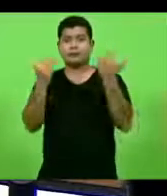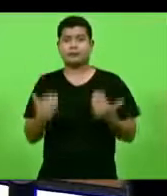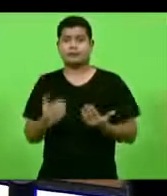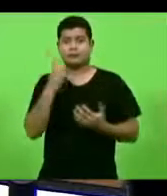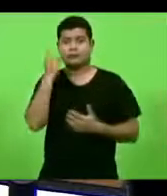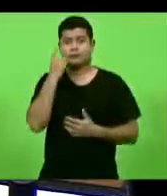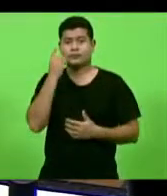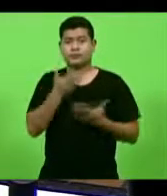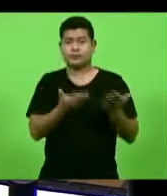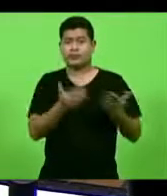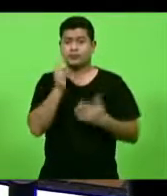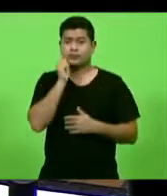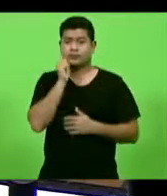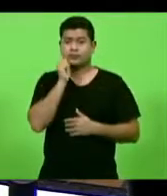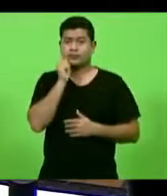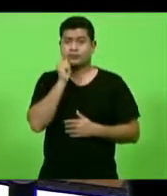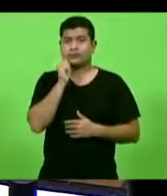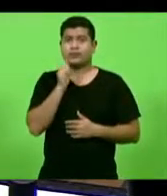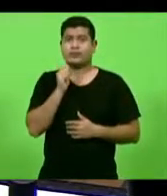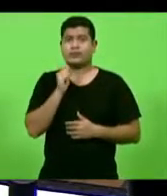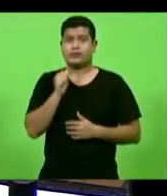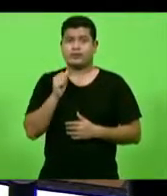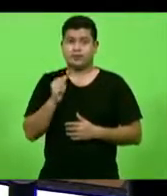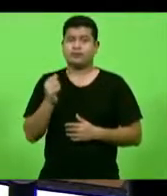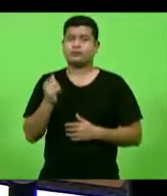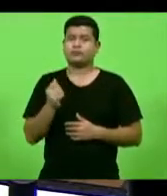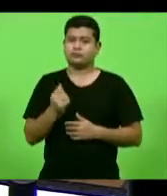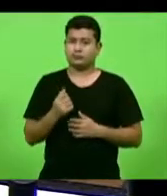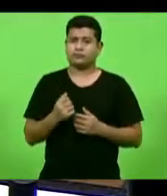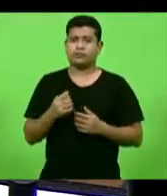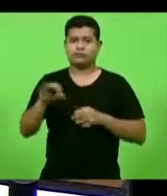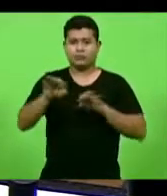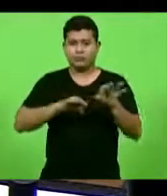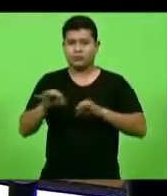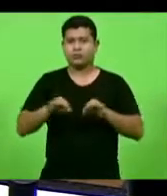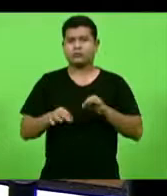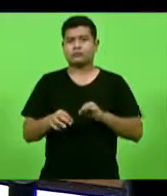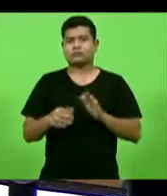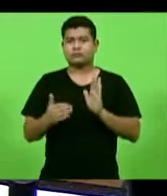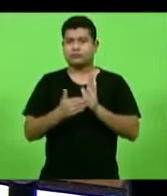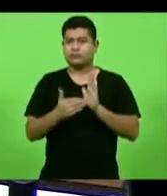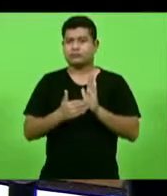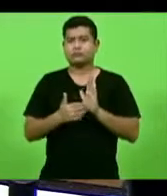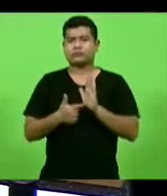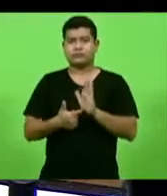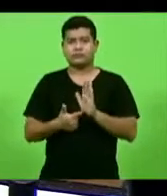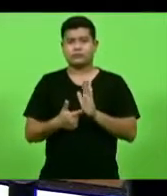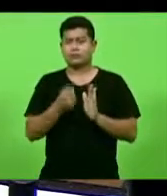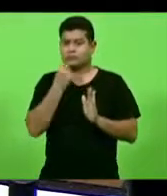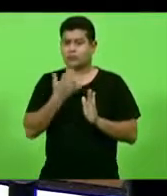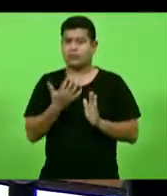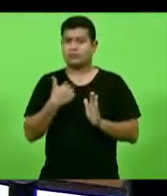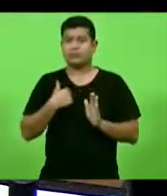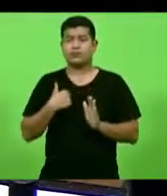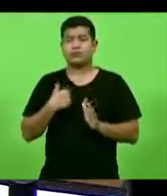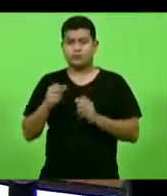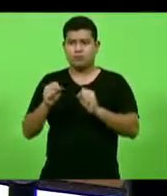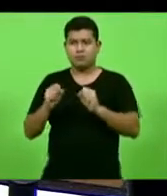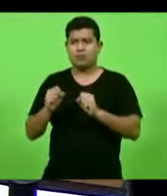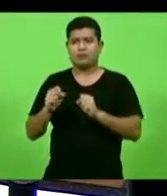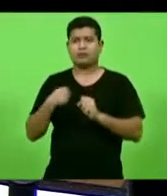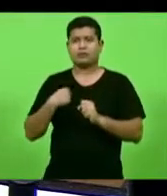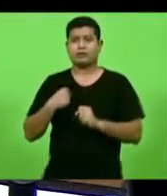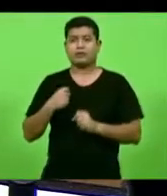Ana Campagnolo foi muito bem feito, e nós votamos, me corrija, deputada Ana, se eu estou equivocada, mas foi